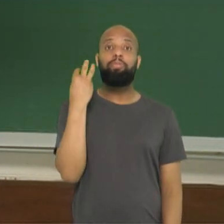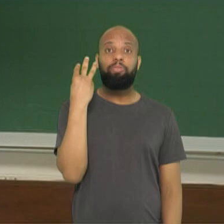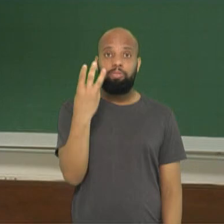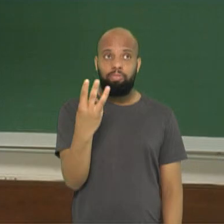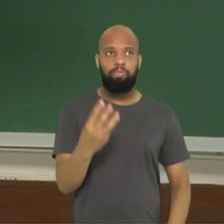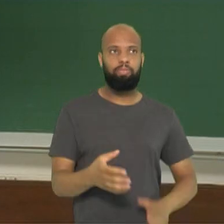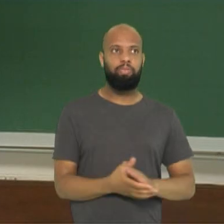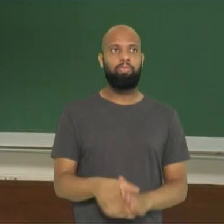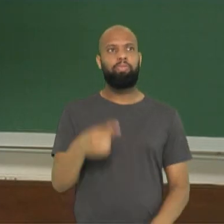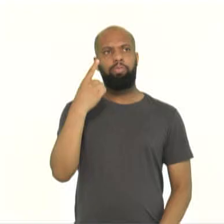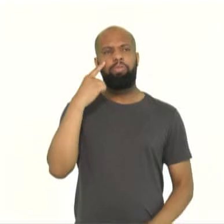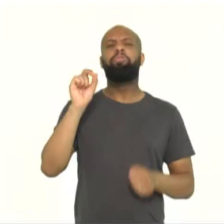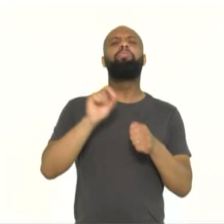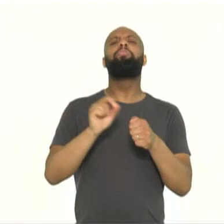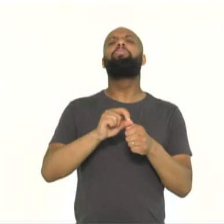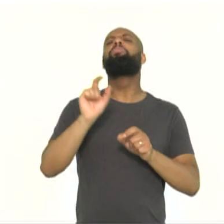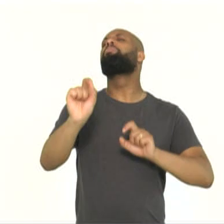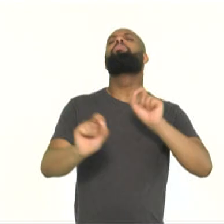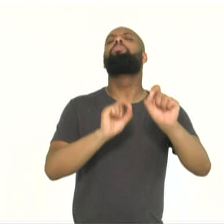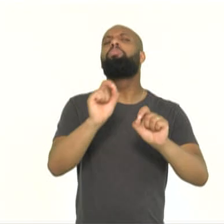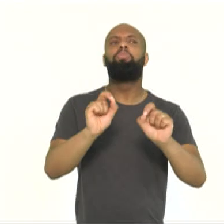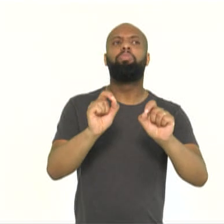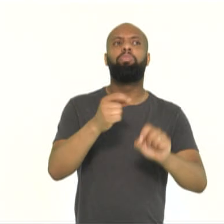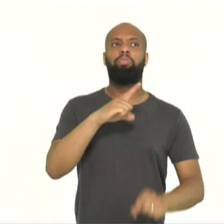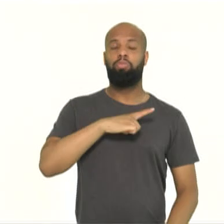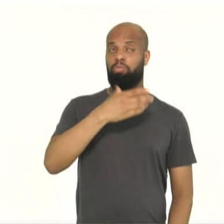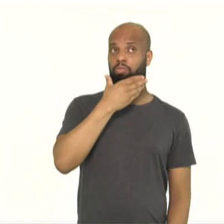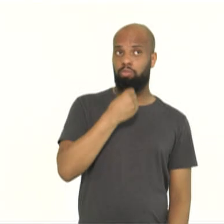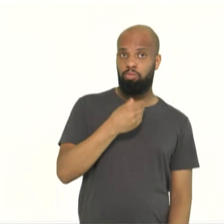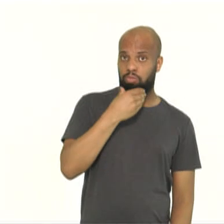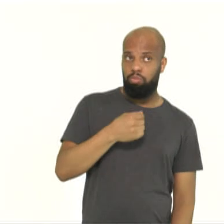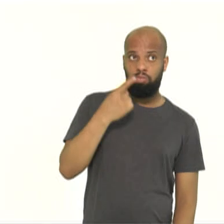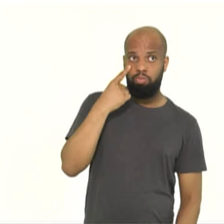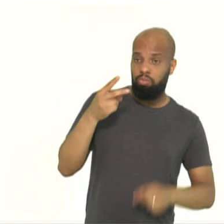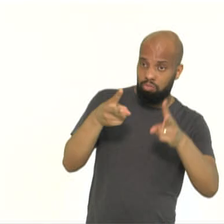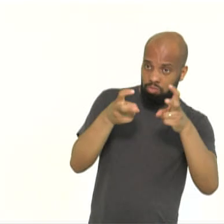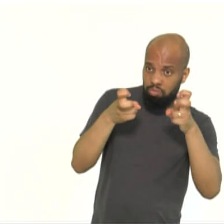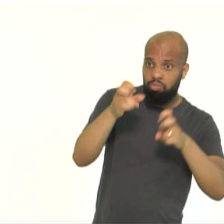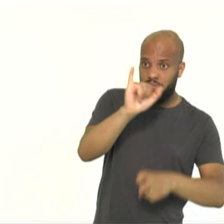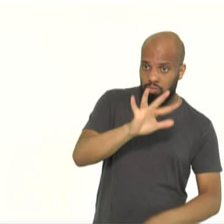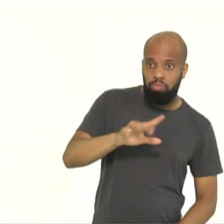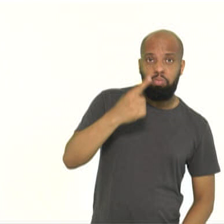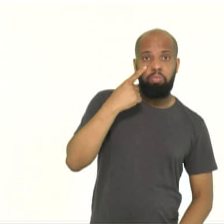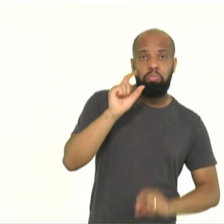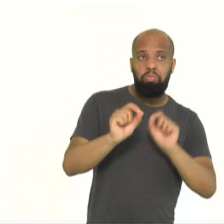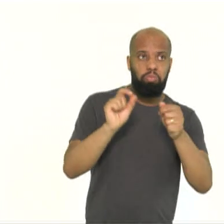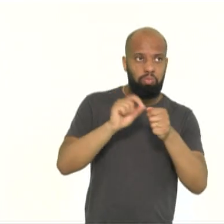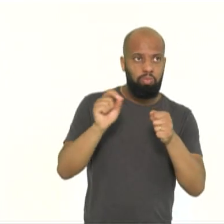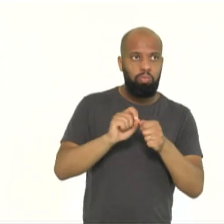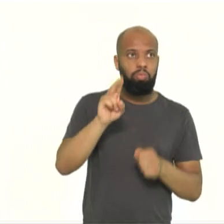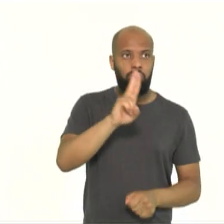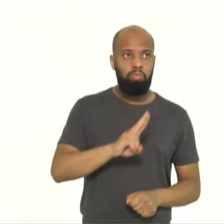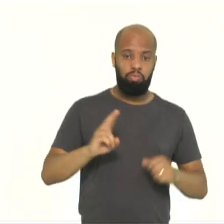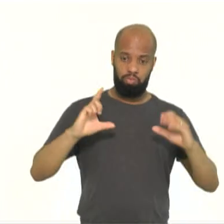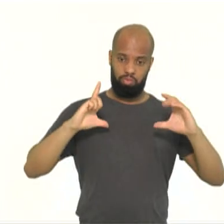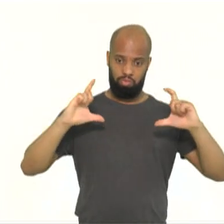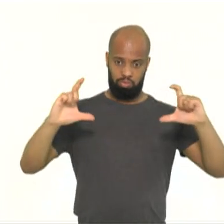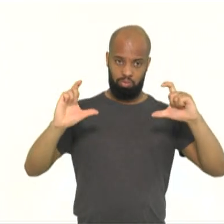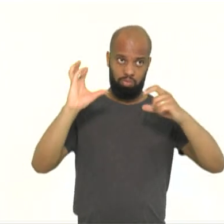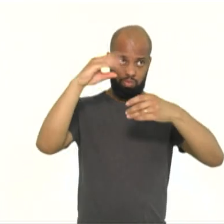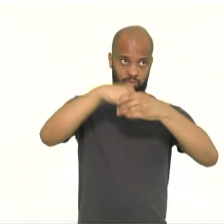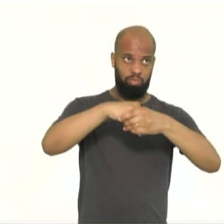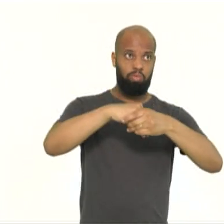Que estão haciendo? El hombre, daí você vai observar a imagem, né? Vai usar o verbo estar e o